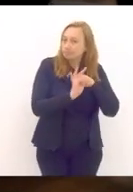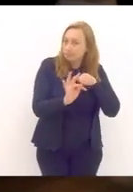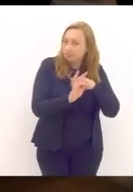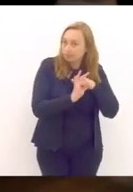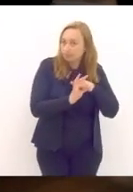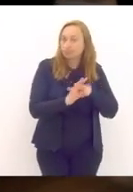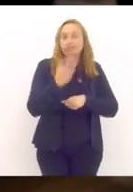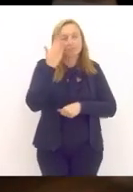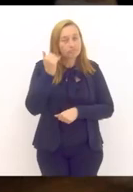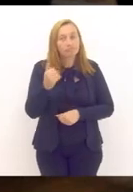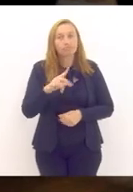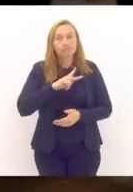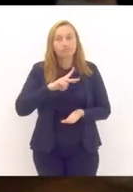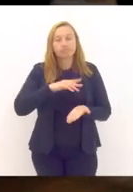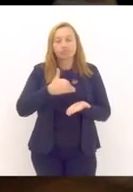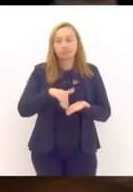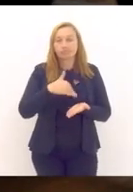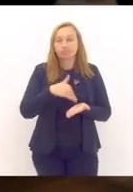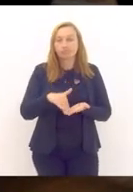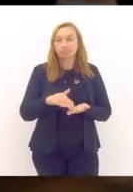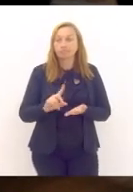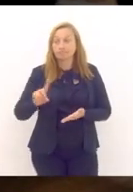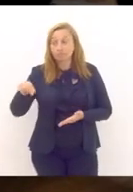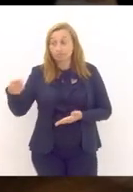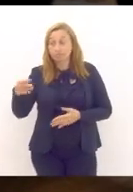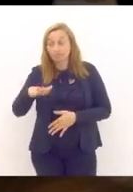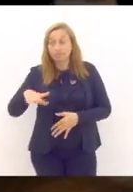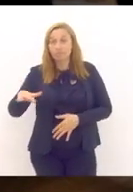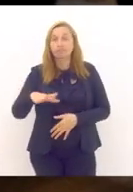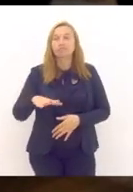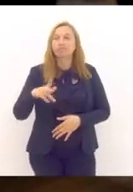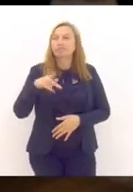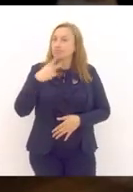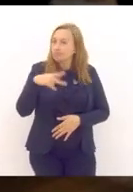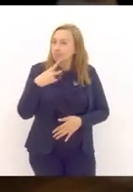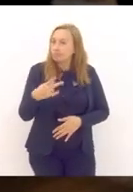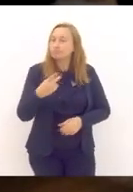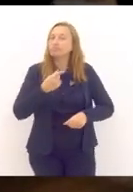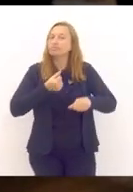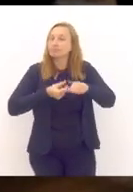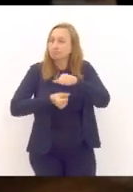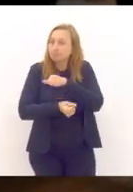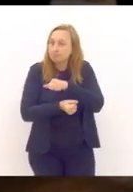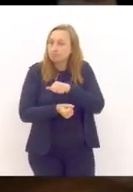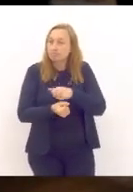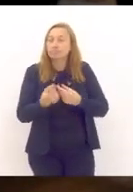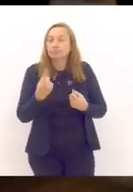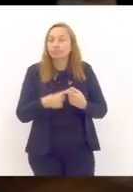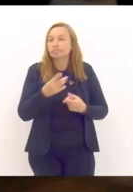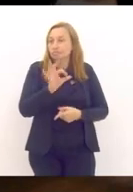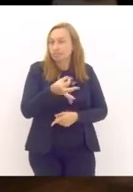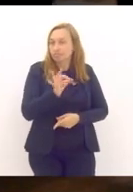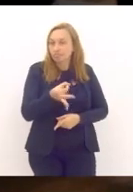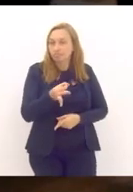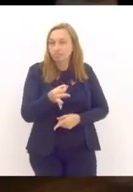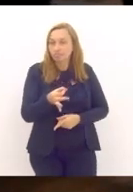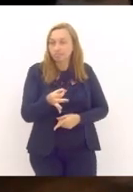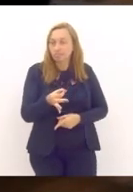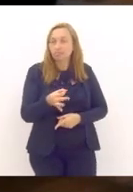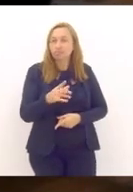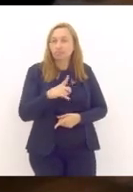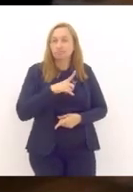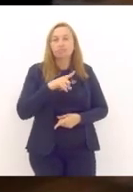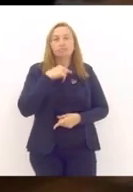os próprios secretários das outras pastas para falar desses investimentos, porque eu tenho certeza que, se surgir